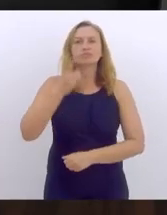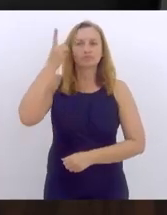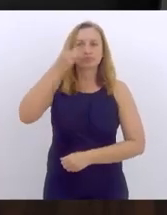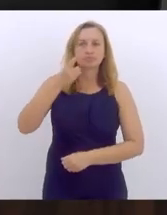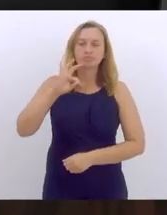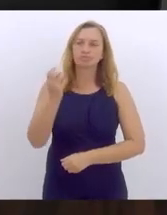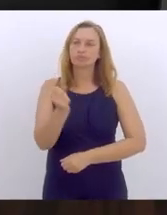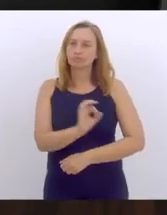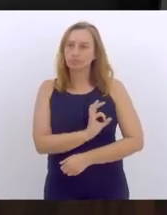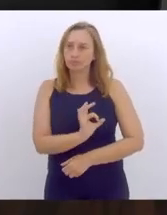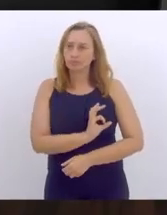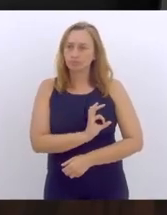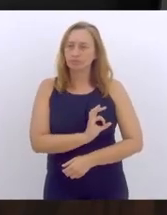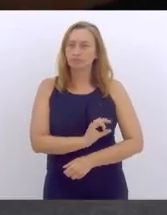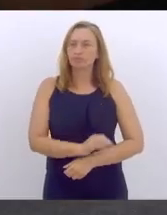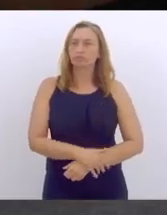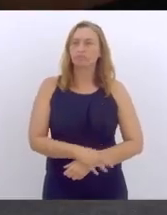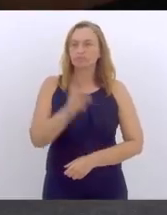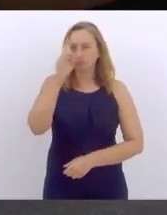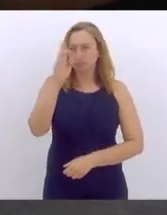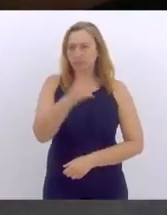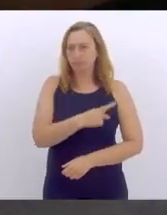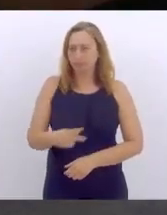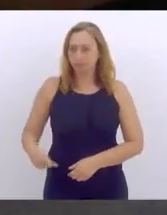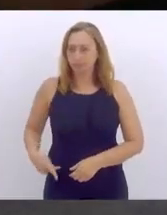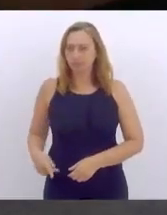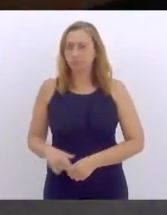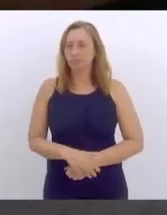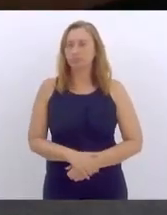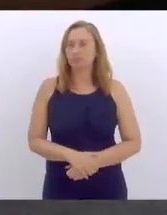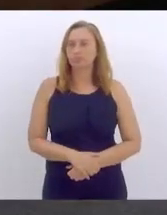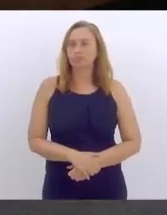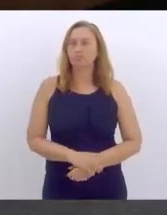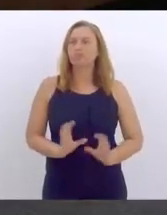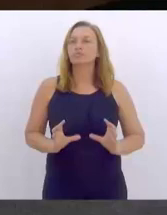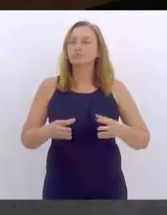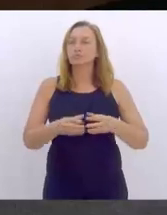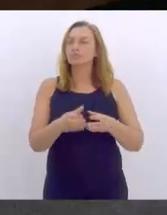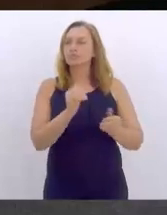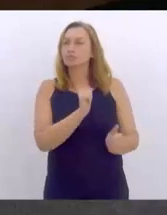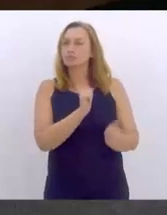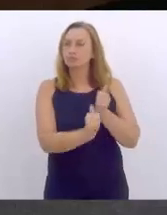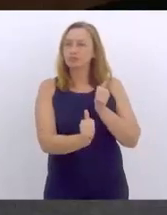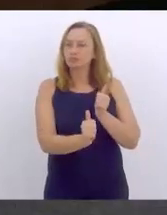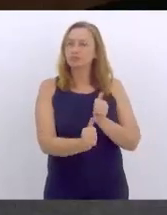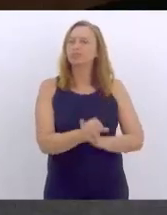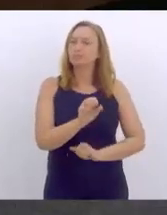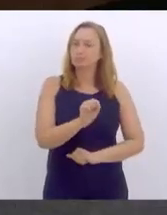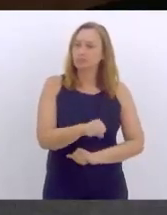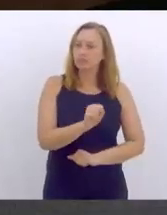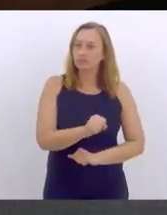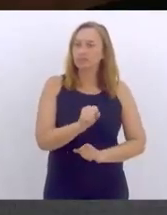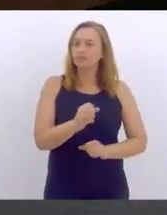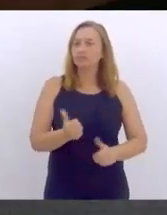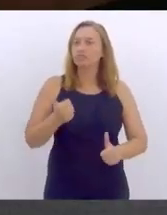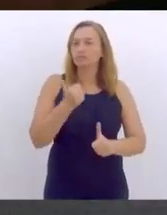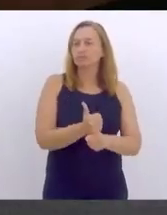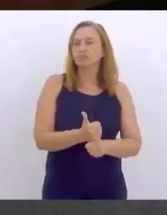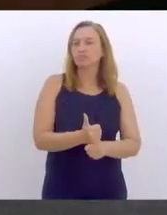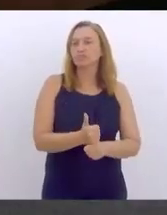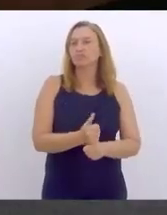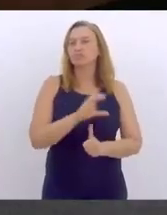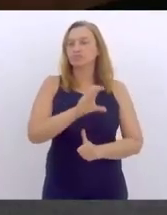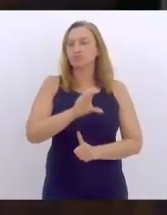Rocha. Senhor presidente, pela Comissão de Esporte, no mérito favorável ao substitutivo da